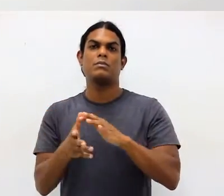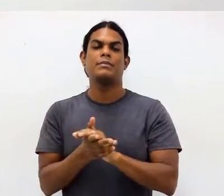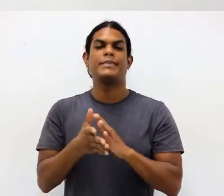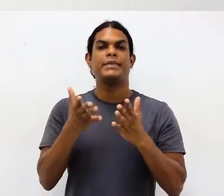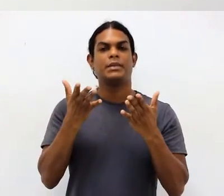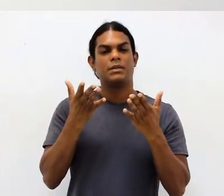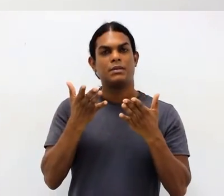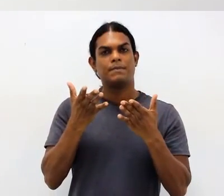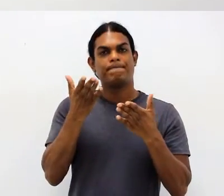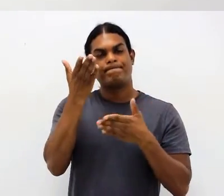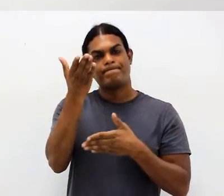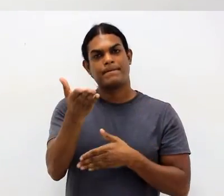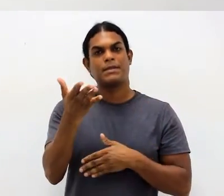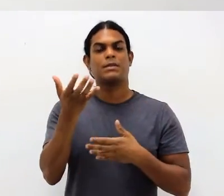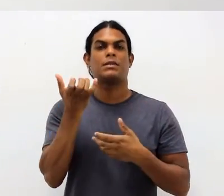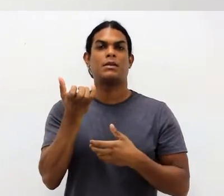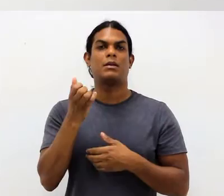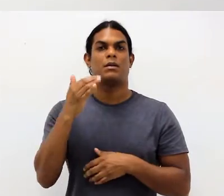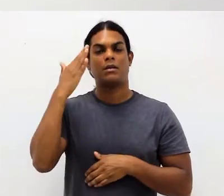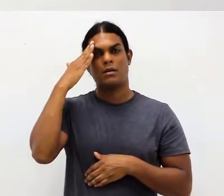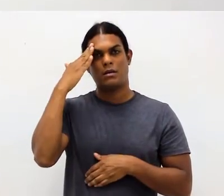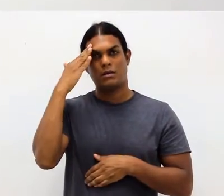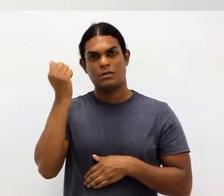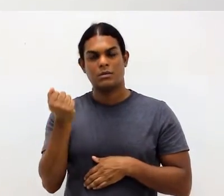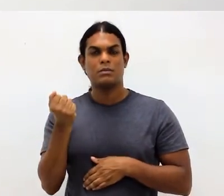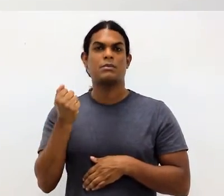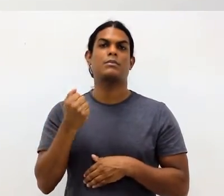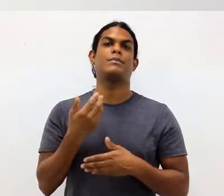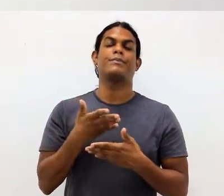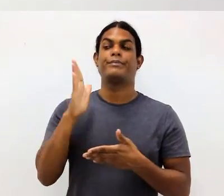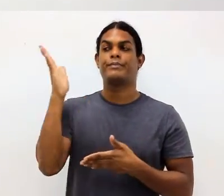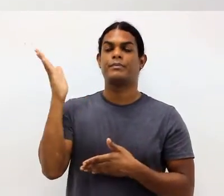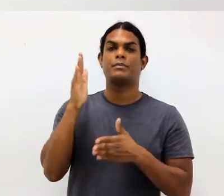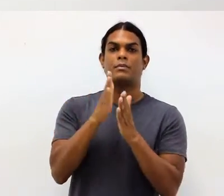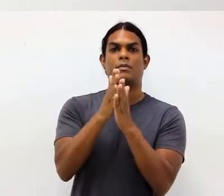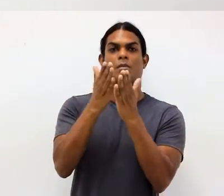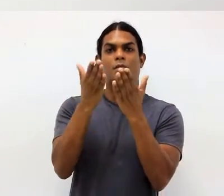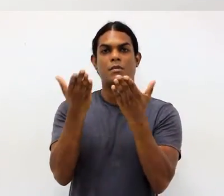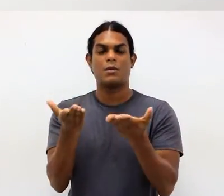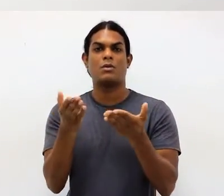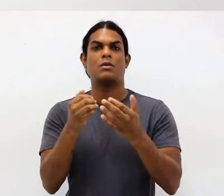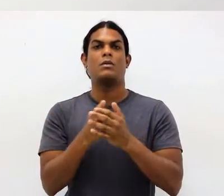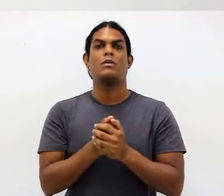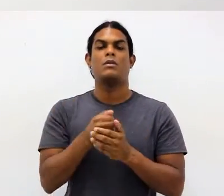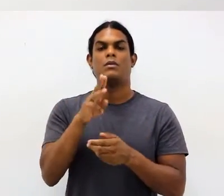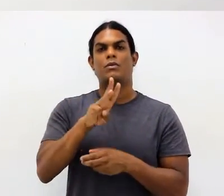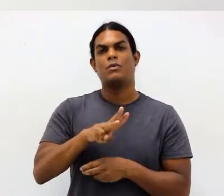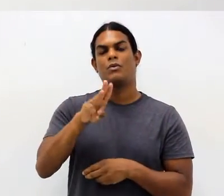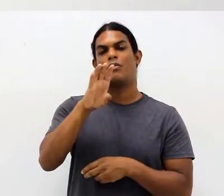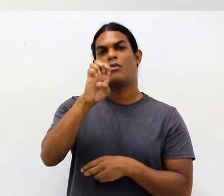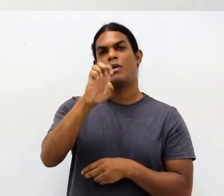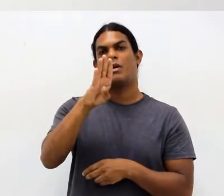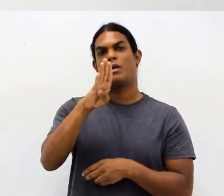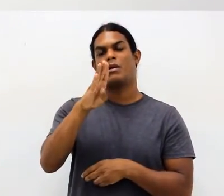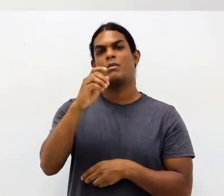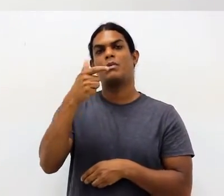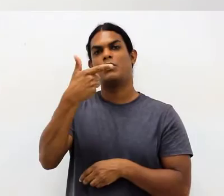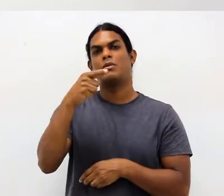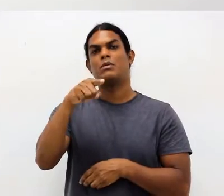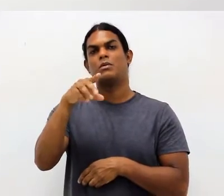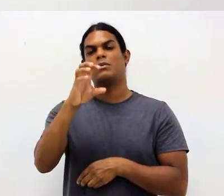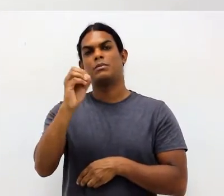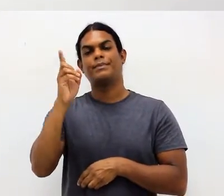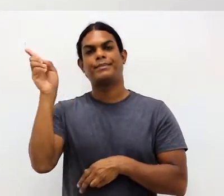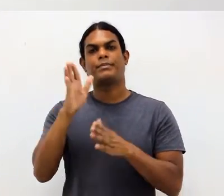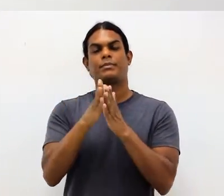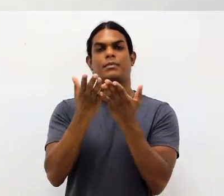Se vocês querem saber um pouquinho mais, eu vou também deixar a dica de um outro livro, que é esse aqui, Web 2.0 e Redes Sociais, que é de João